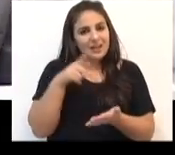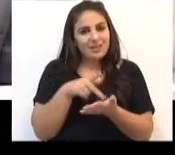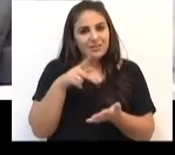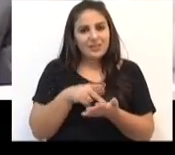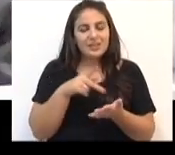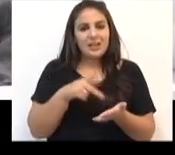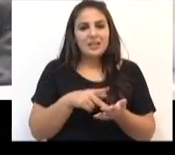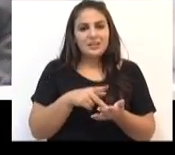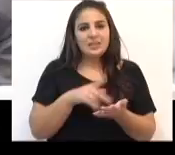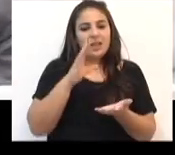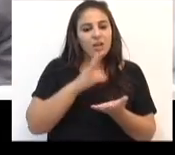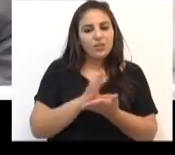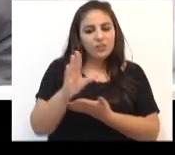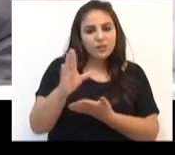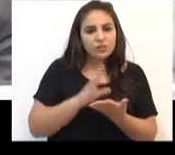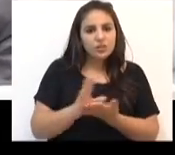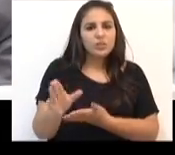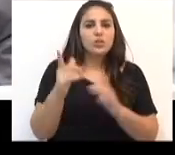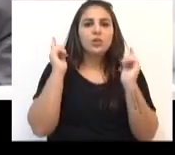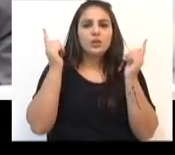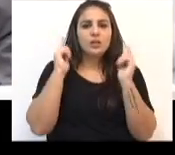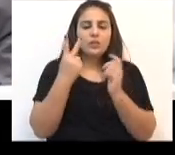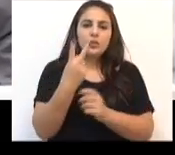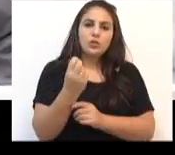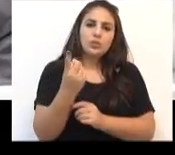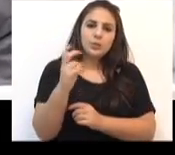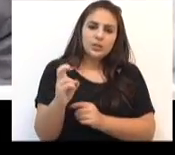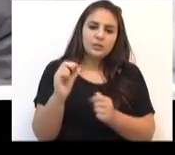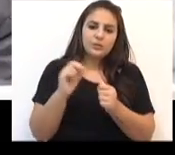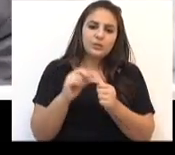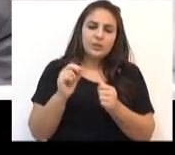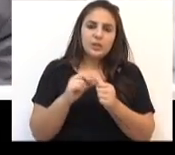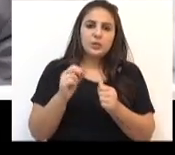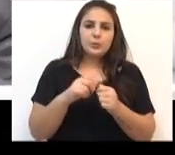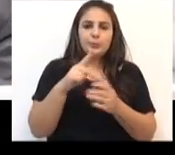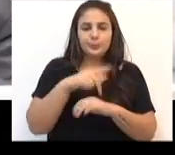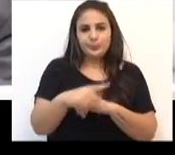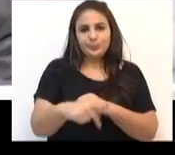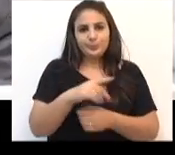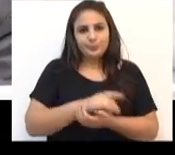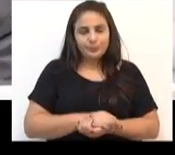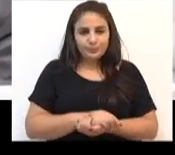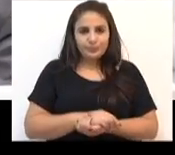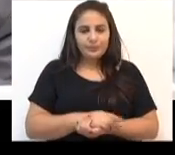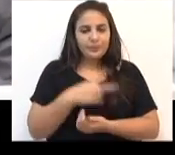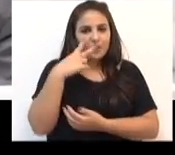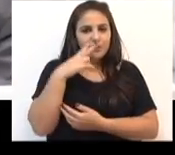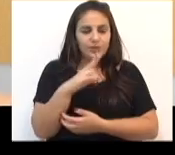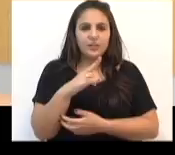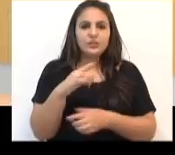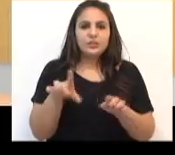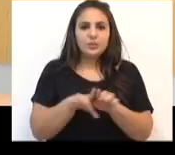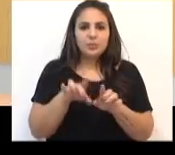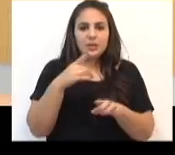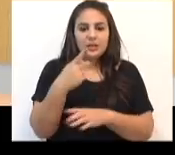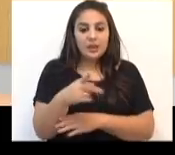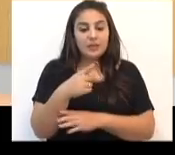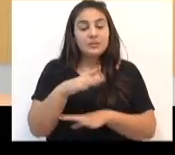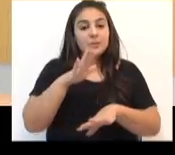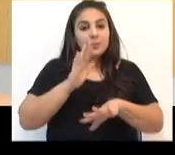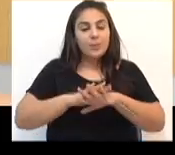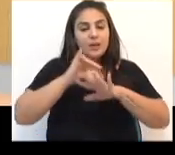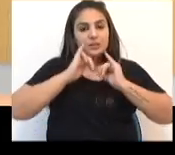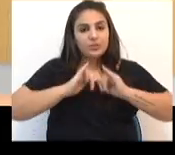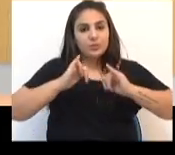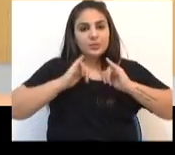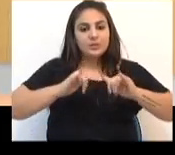foi, na verdade, investido para que o Carnaval de 2015 fosse realizado em Passo Fundo. Assista a